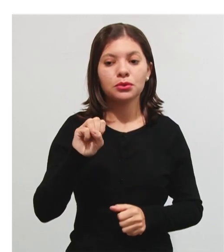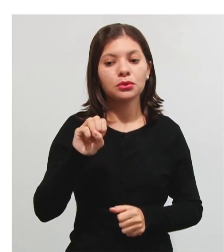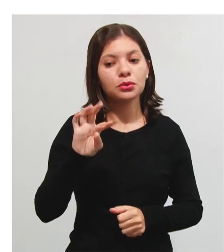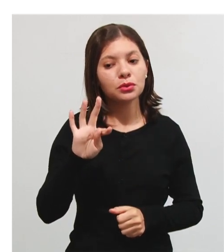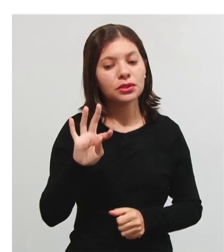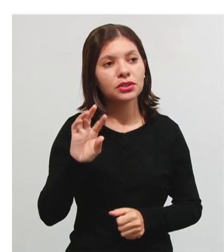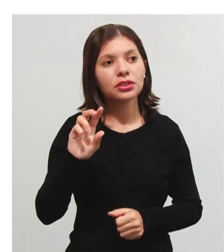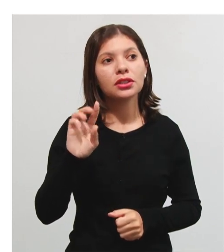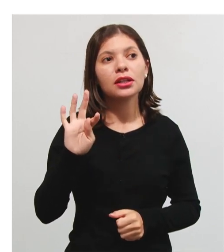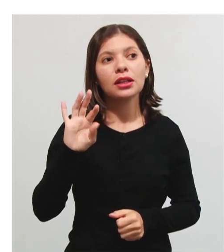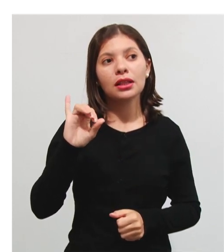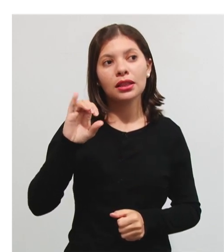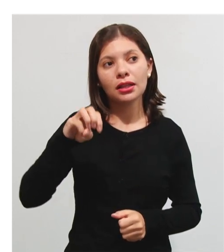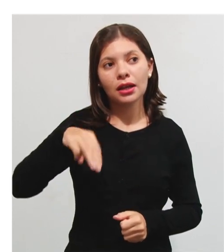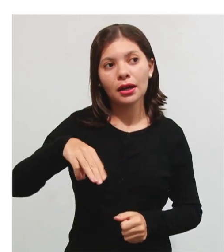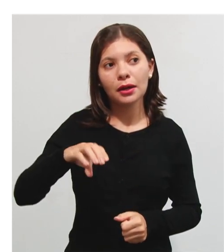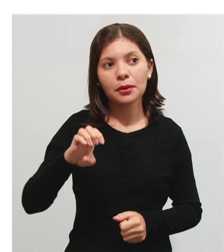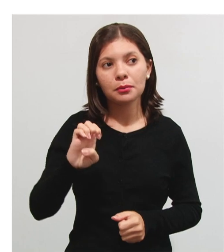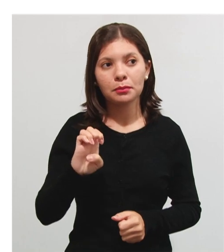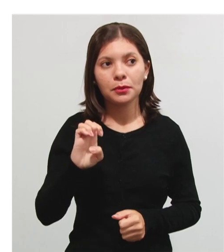equivalente a fazer o mínimo,